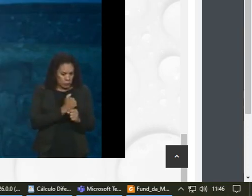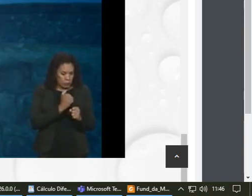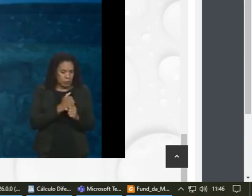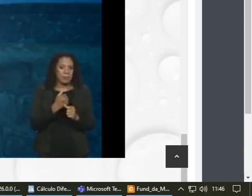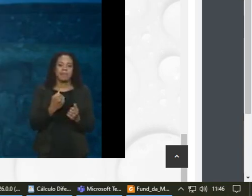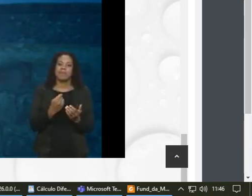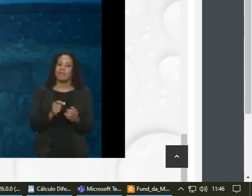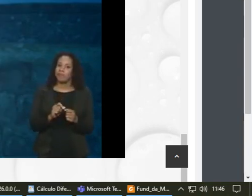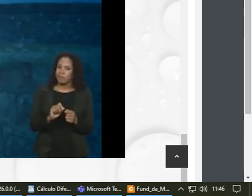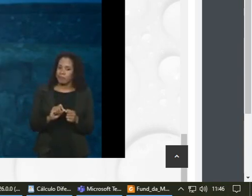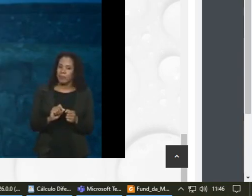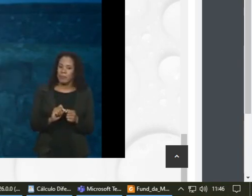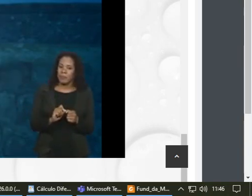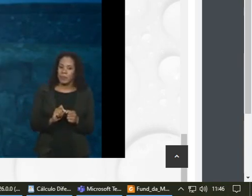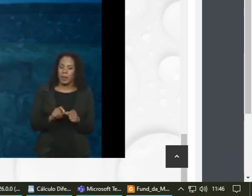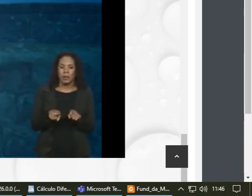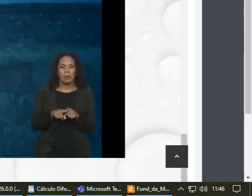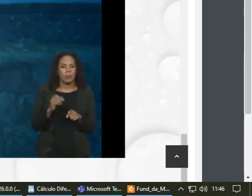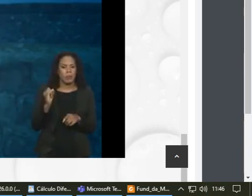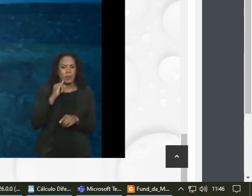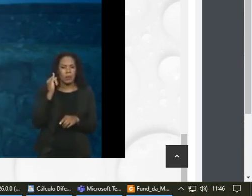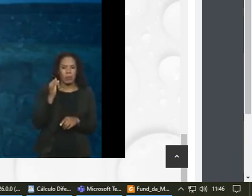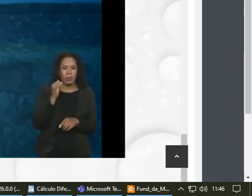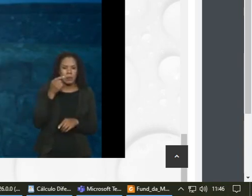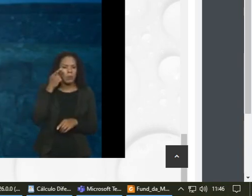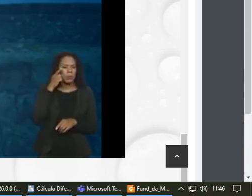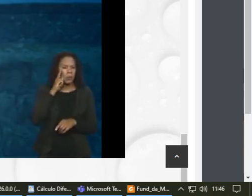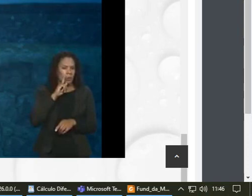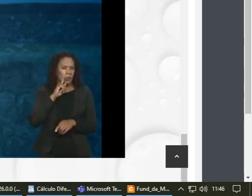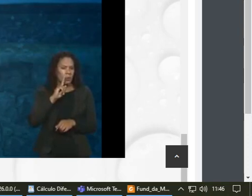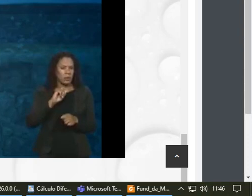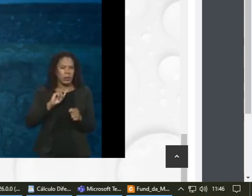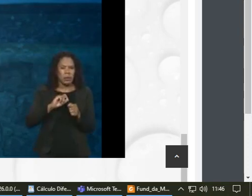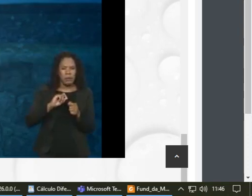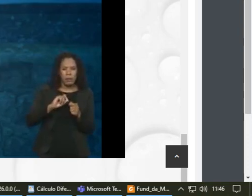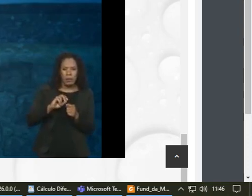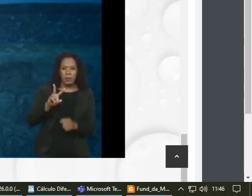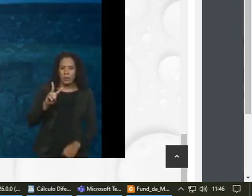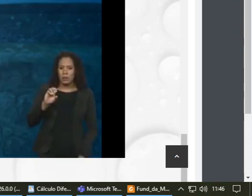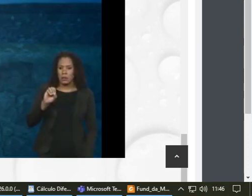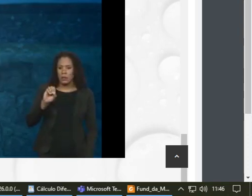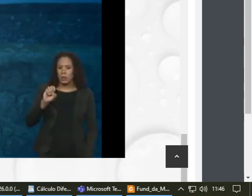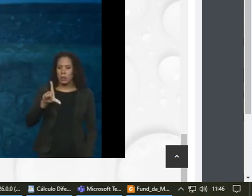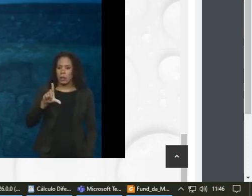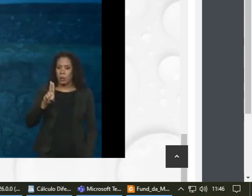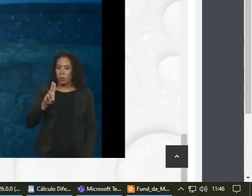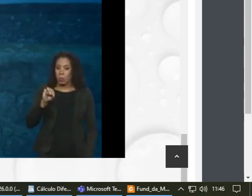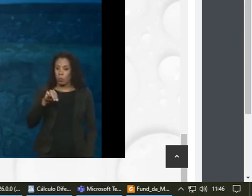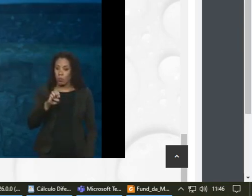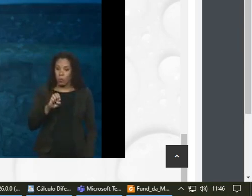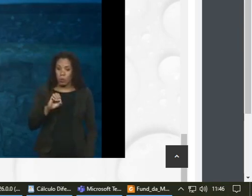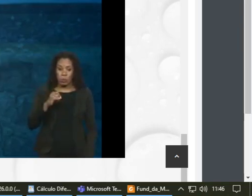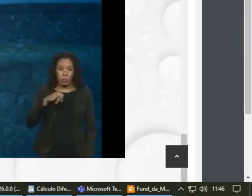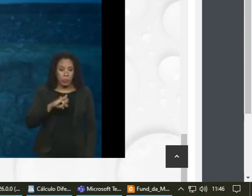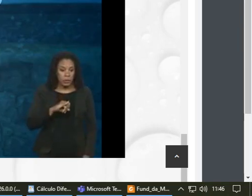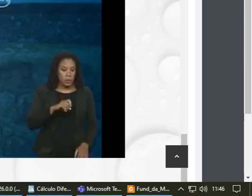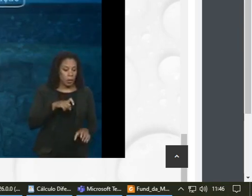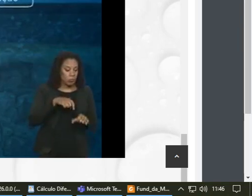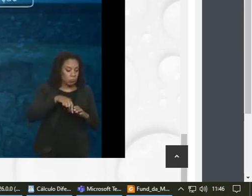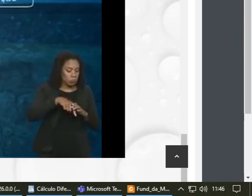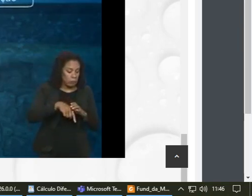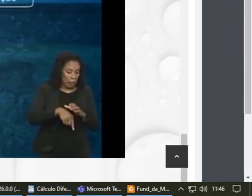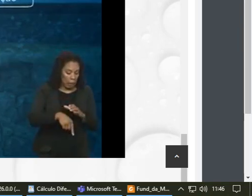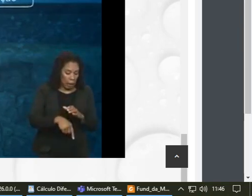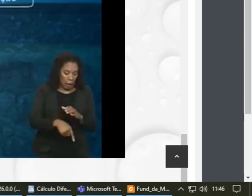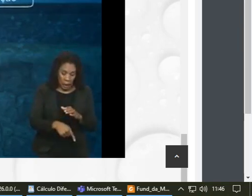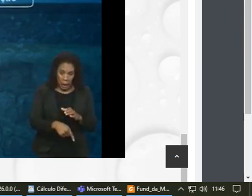Ele também é importante para que o projetista conheça os volumes necessários para remoção ou escavação e a necessidade de